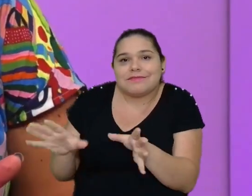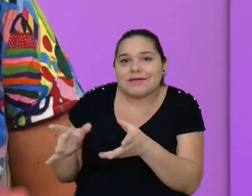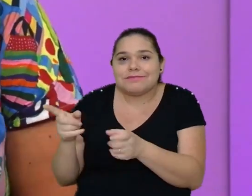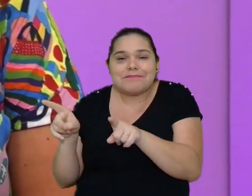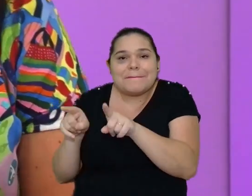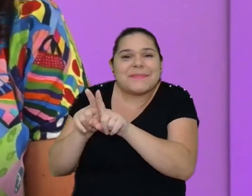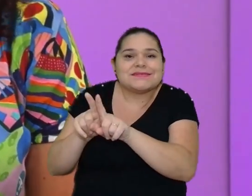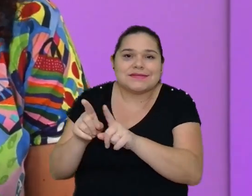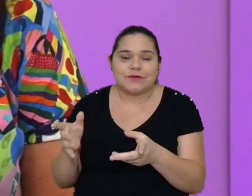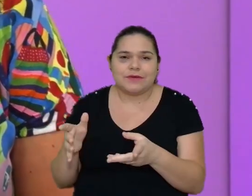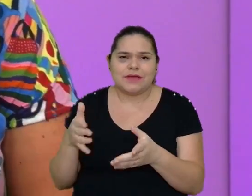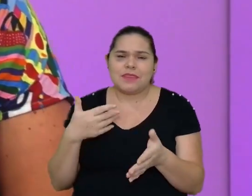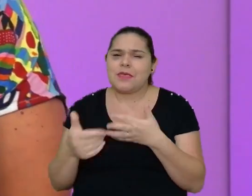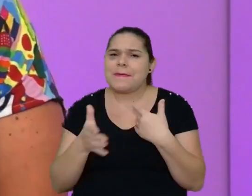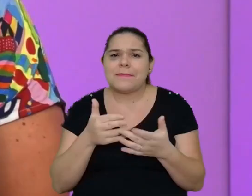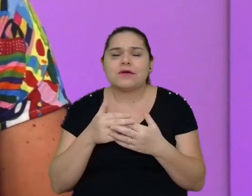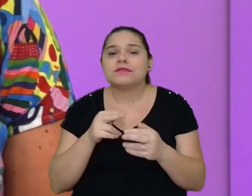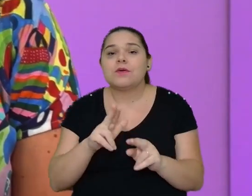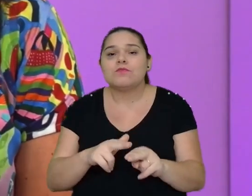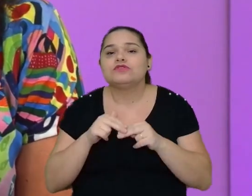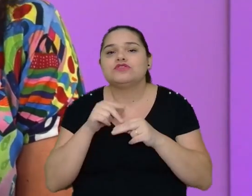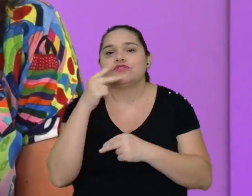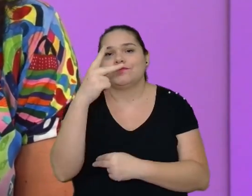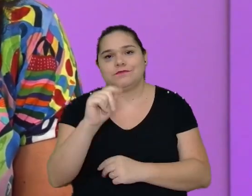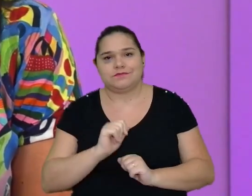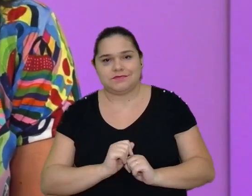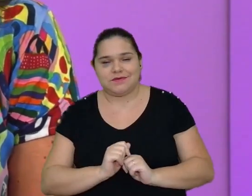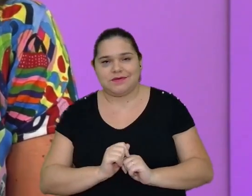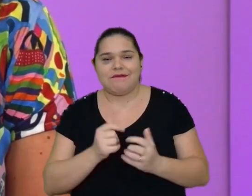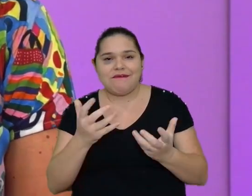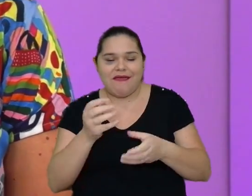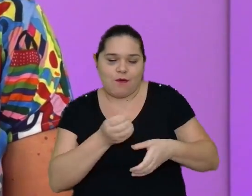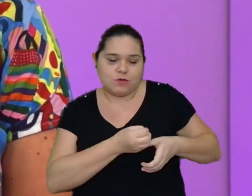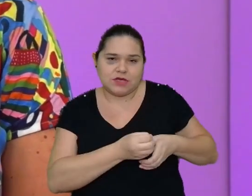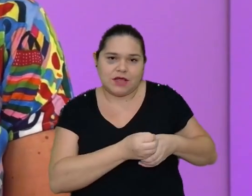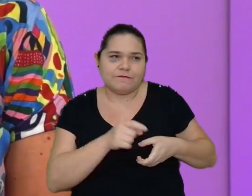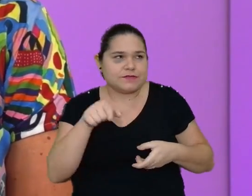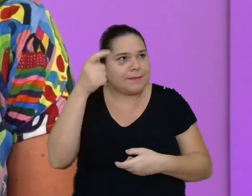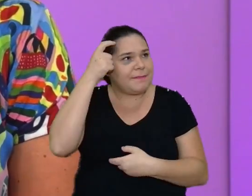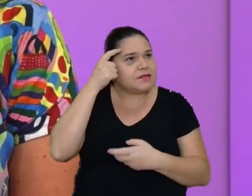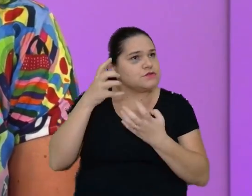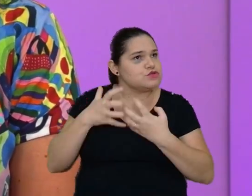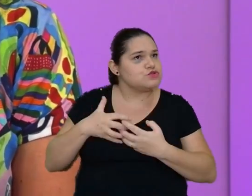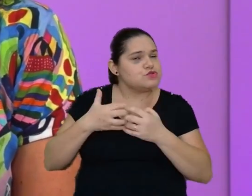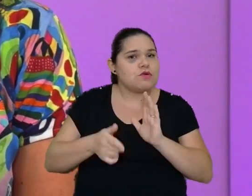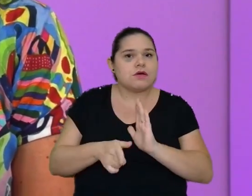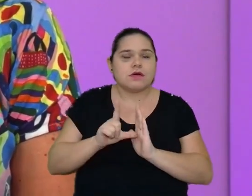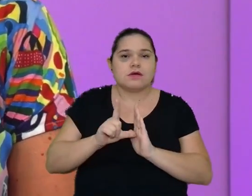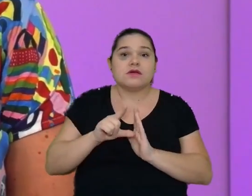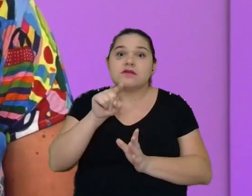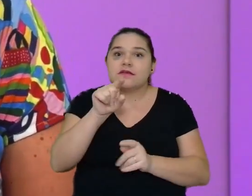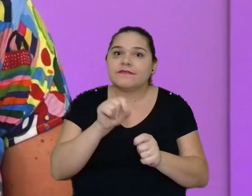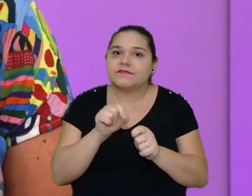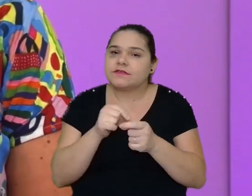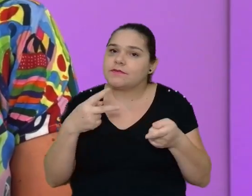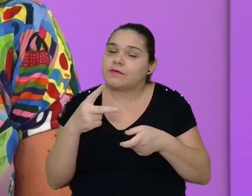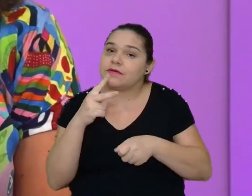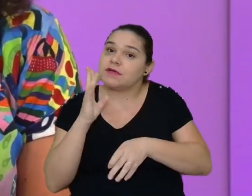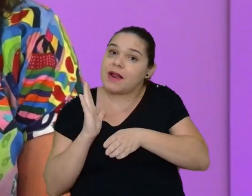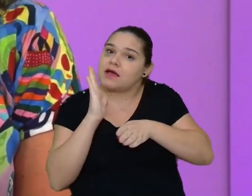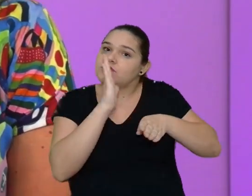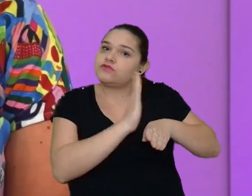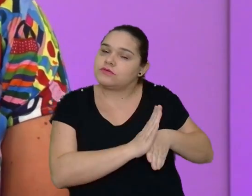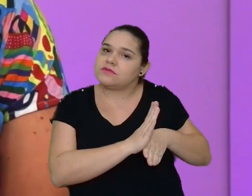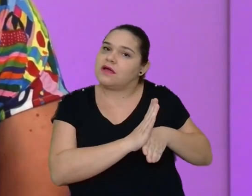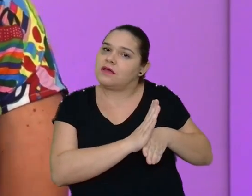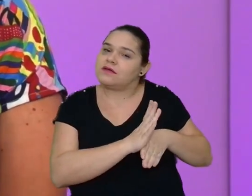qual é o seu motivo. A questão é que você discutiu isso antes e você fez alguma coisa para preservar, manteve congelados seus